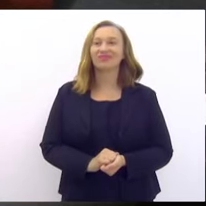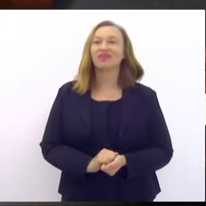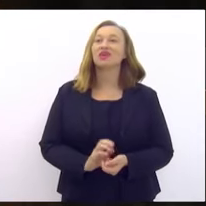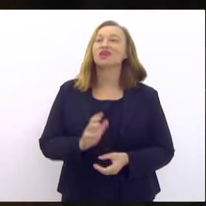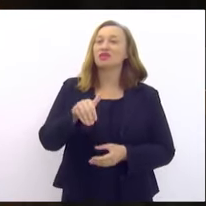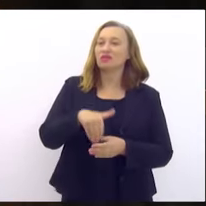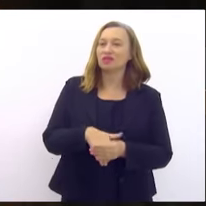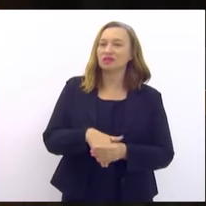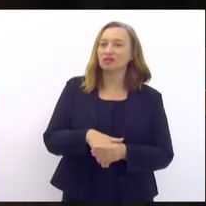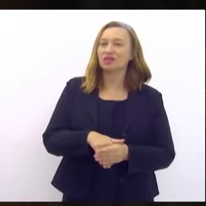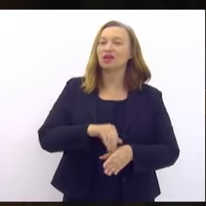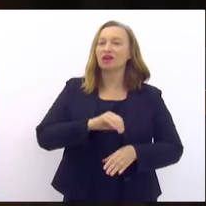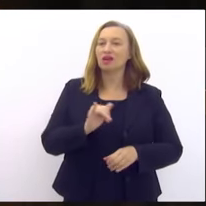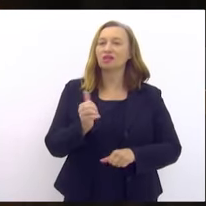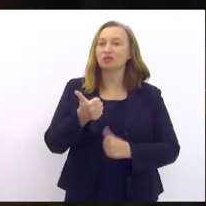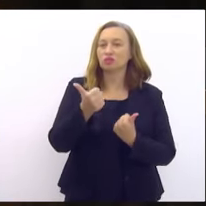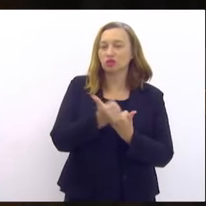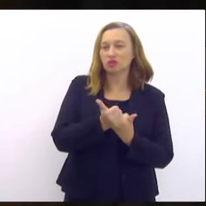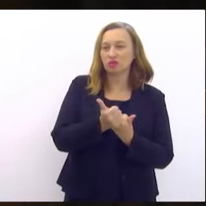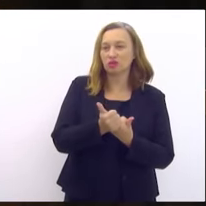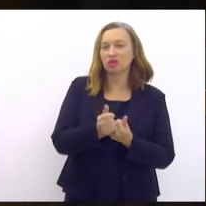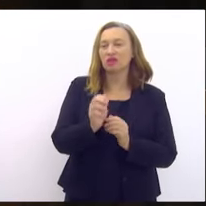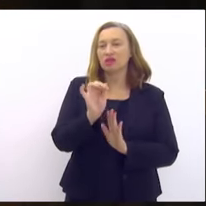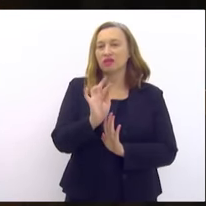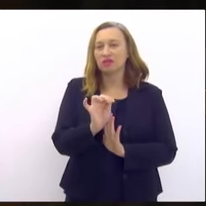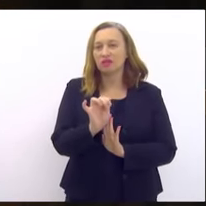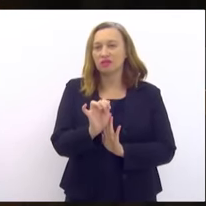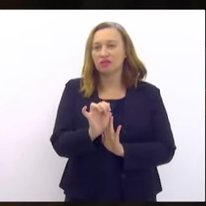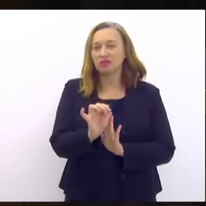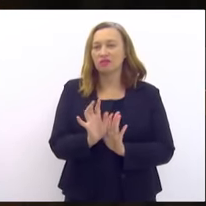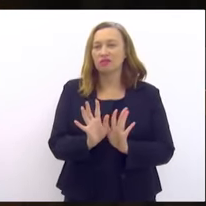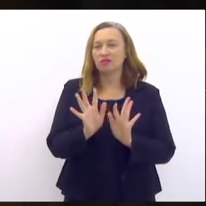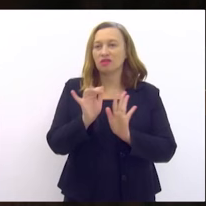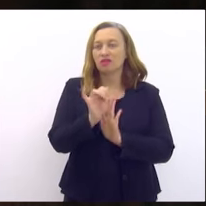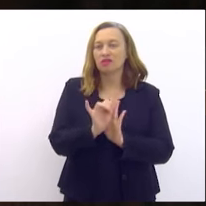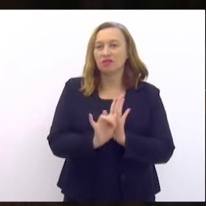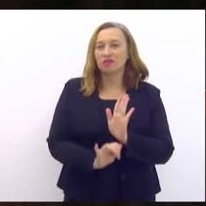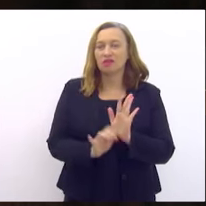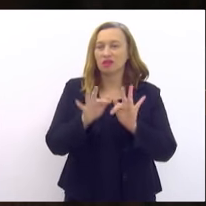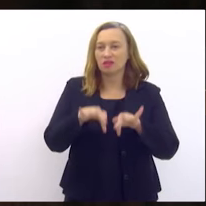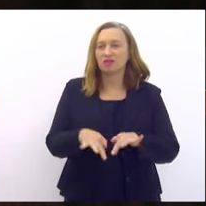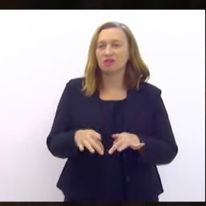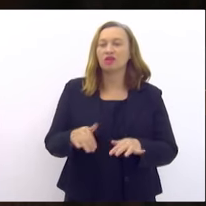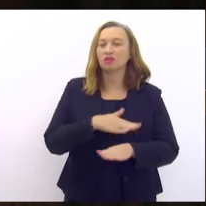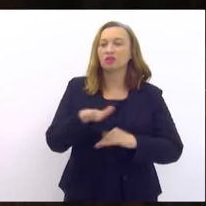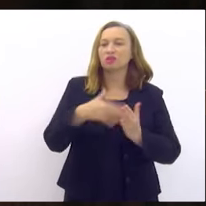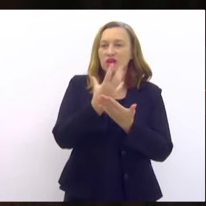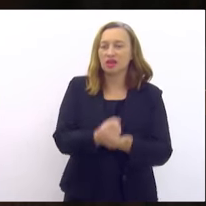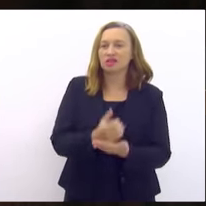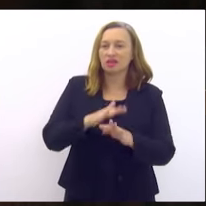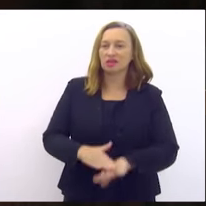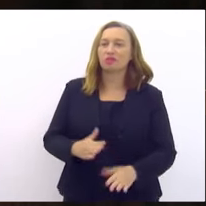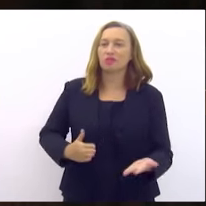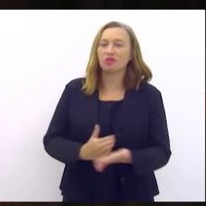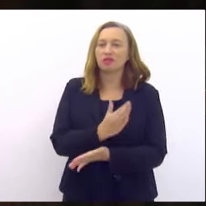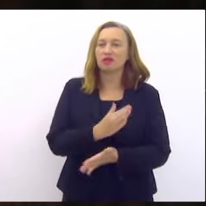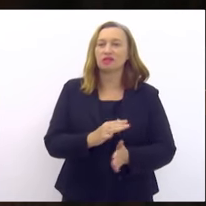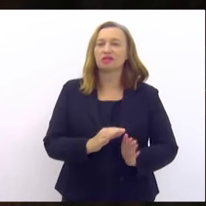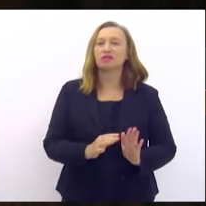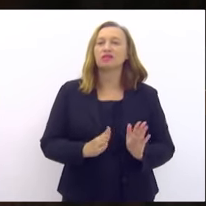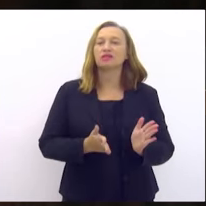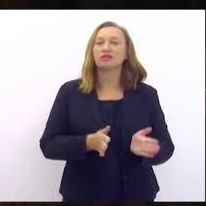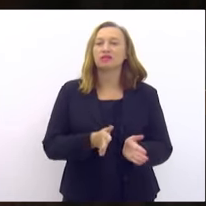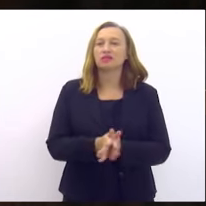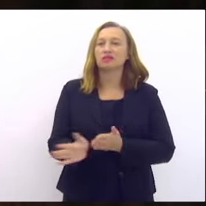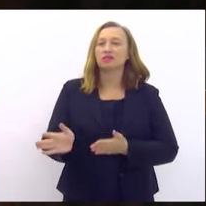votação substitutivo conforme a final senhores Que aprov permaneça Como estão aprovado vai o